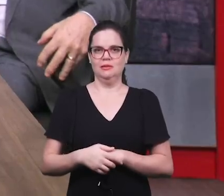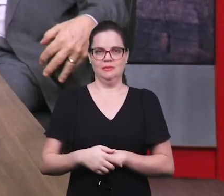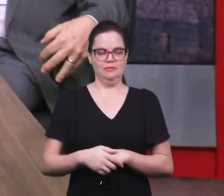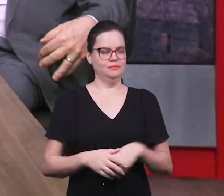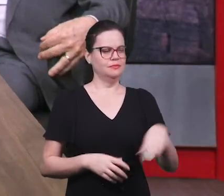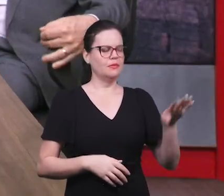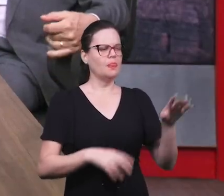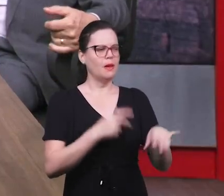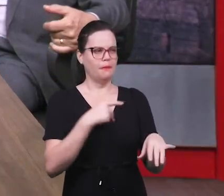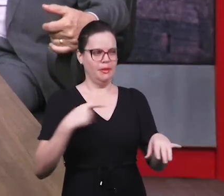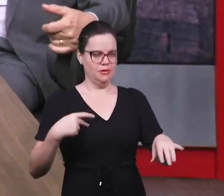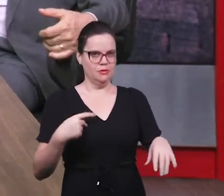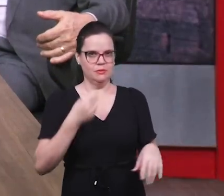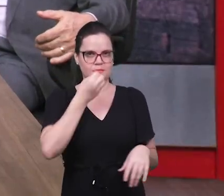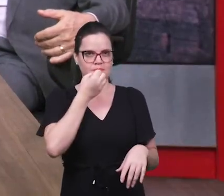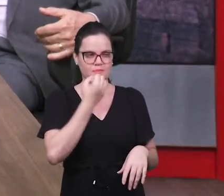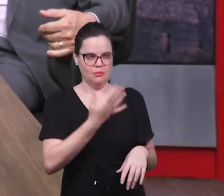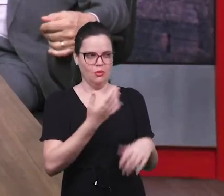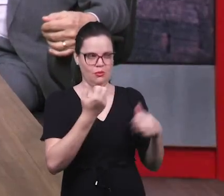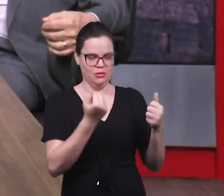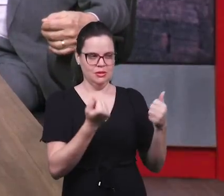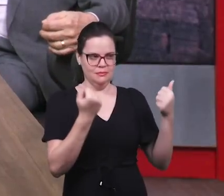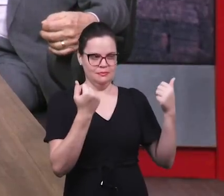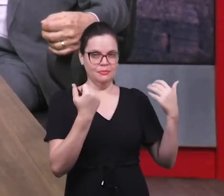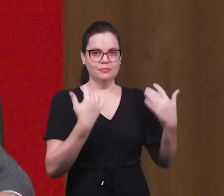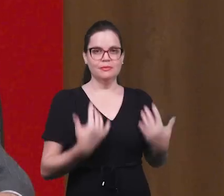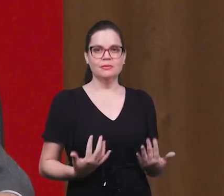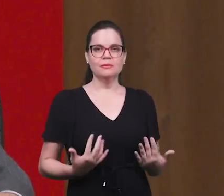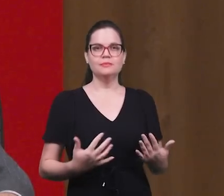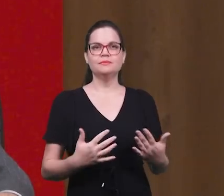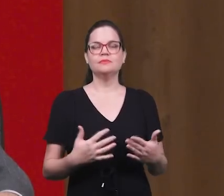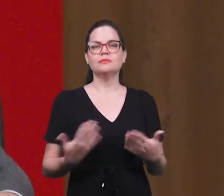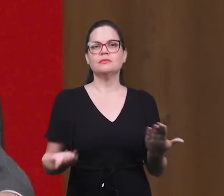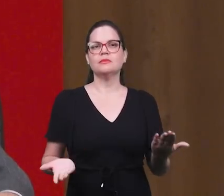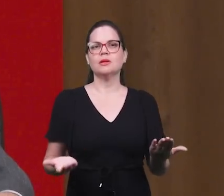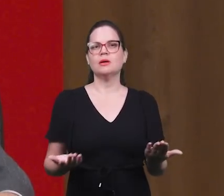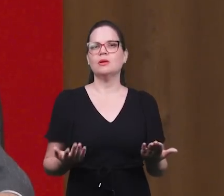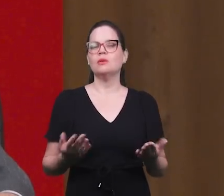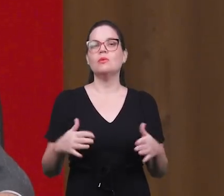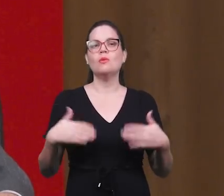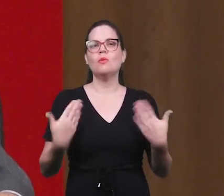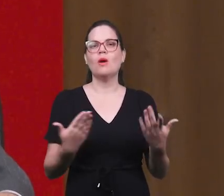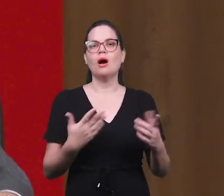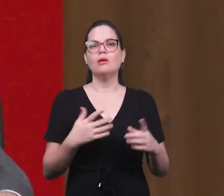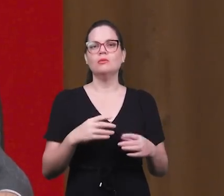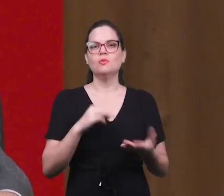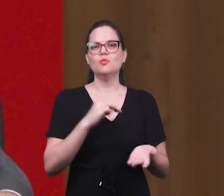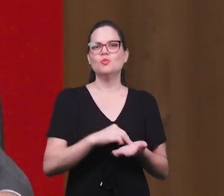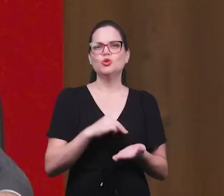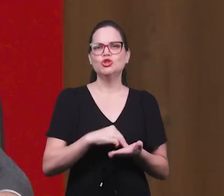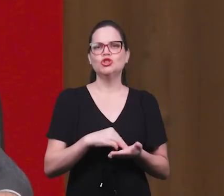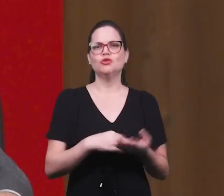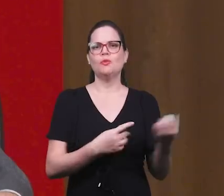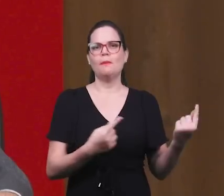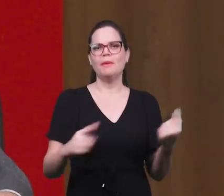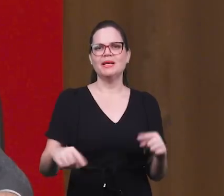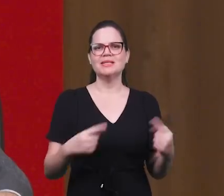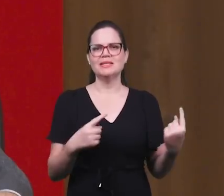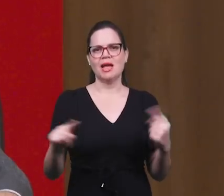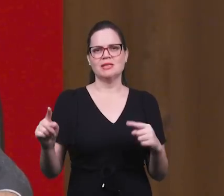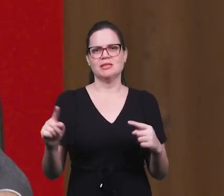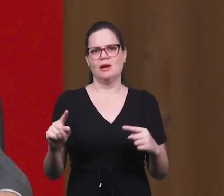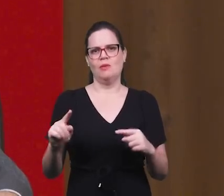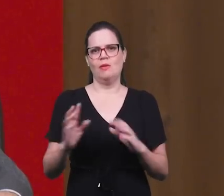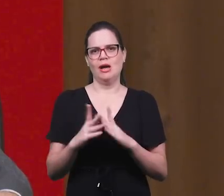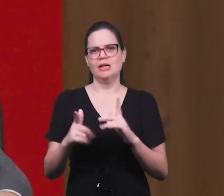seria bom citar quais eram os motivos da perseguição do Estado à igreja, porque a